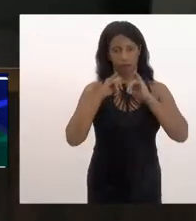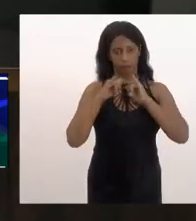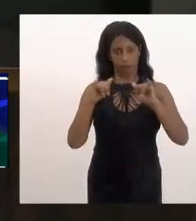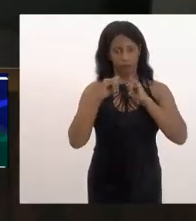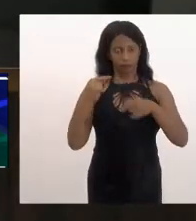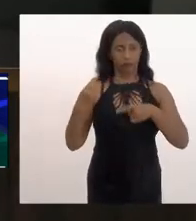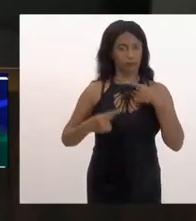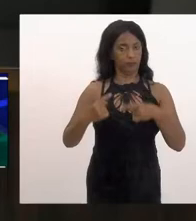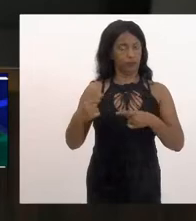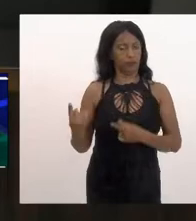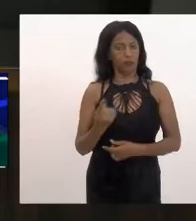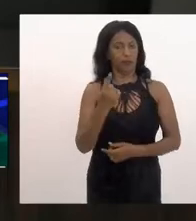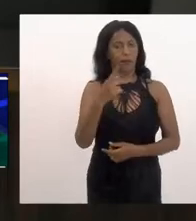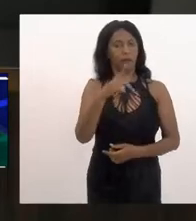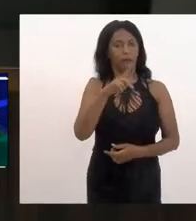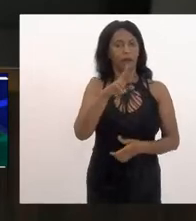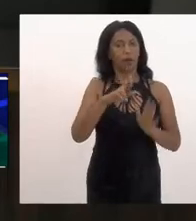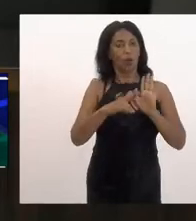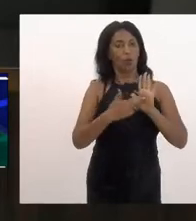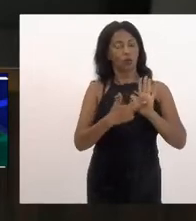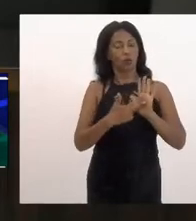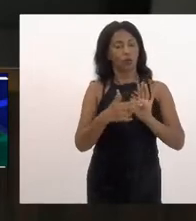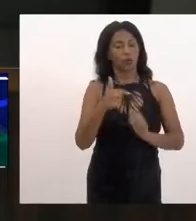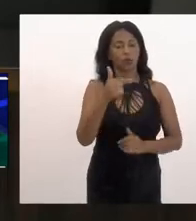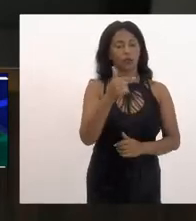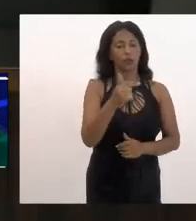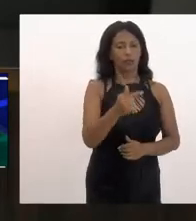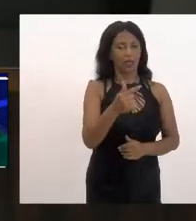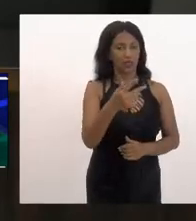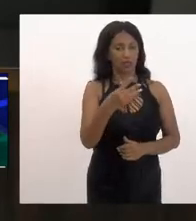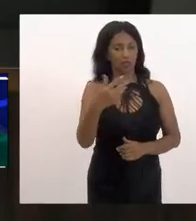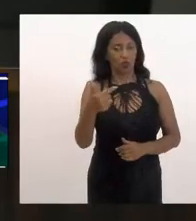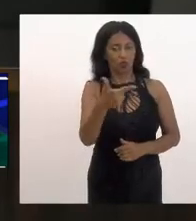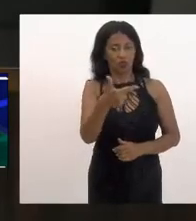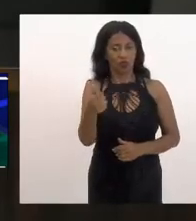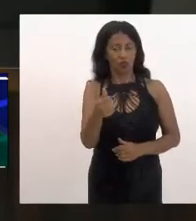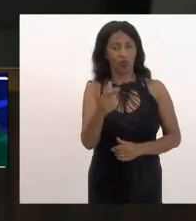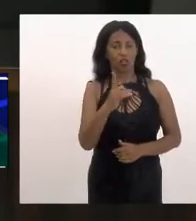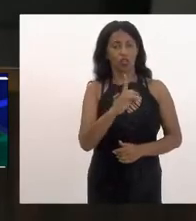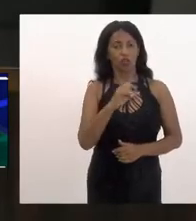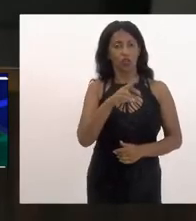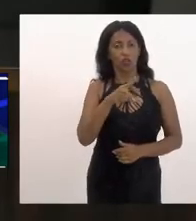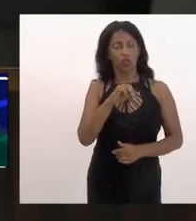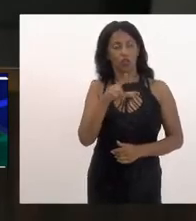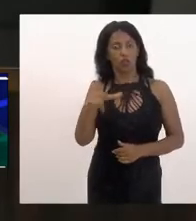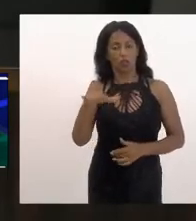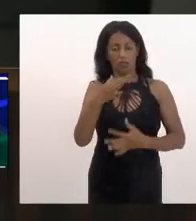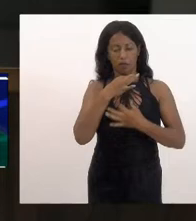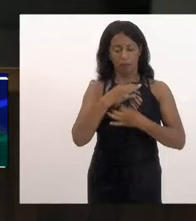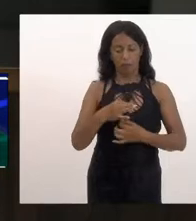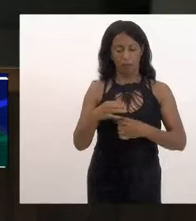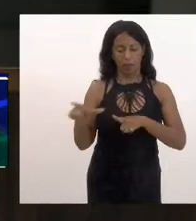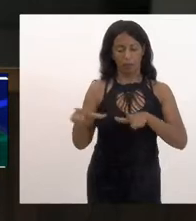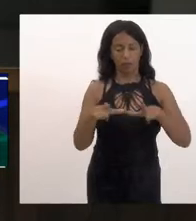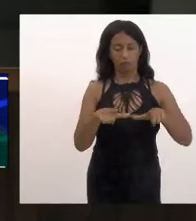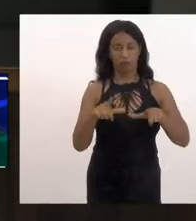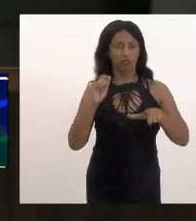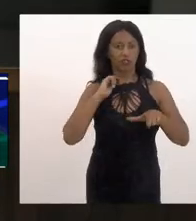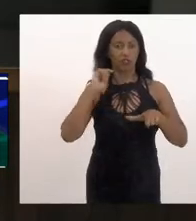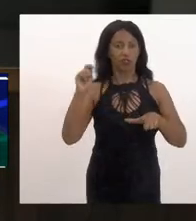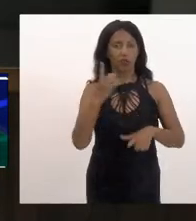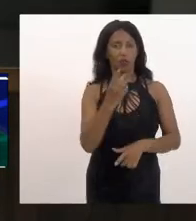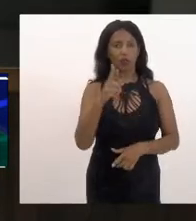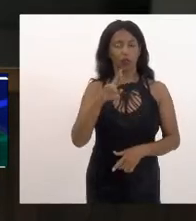Anuncio em discussão única projeto de resolução 732-2021, de autoria do deputado Dionísio Lins, concede medalha Tiradentes, respectivo diploma, ao doutor